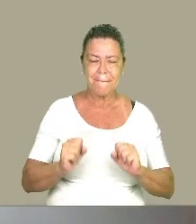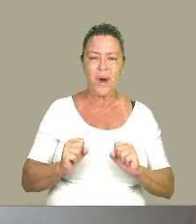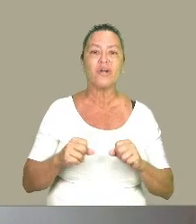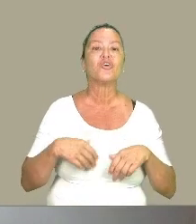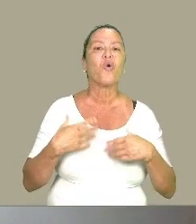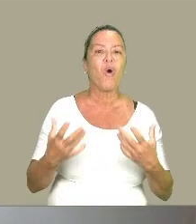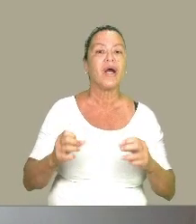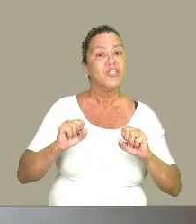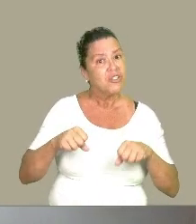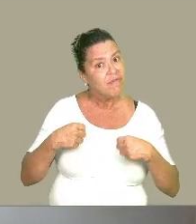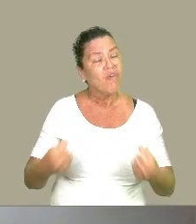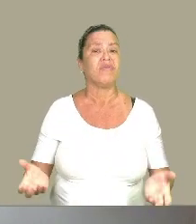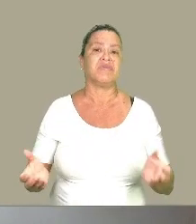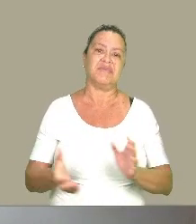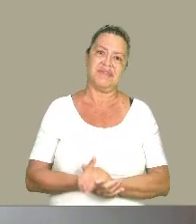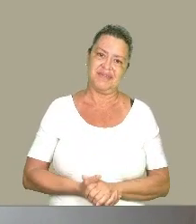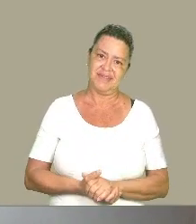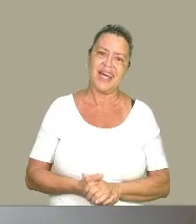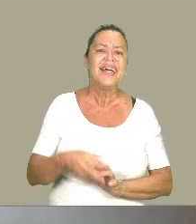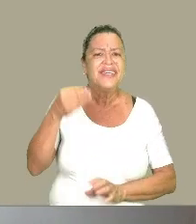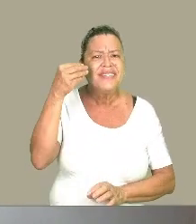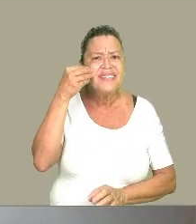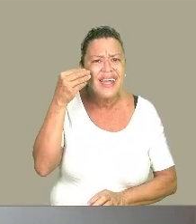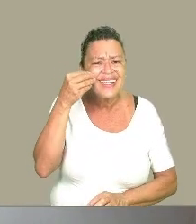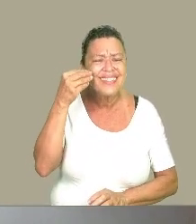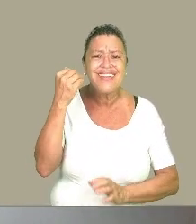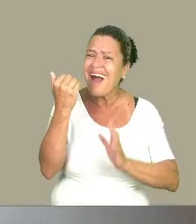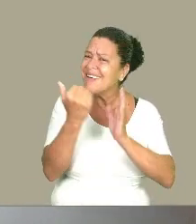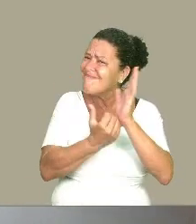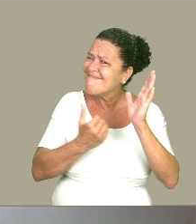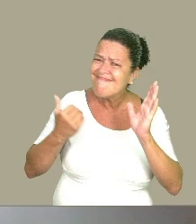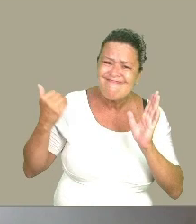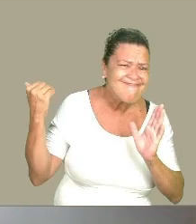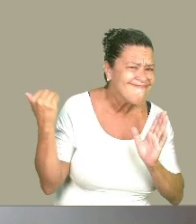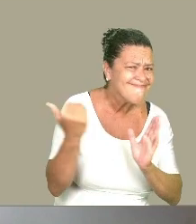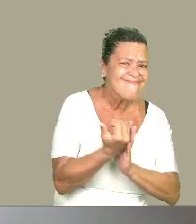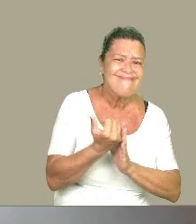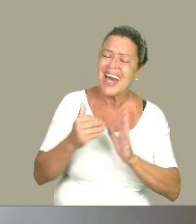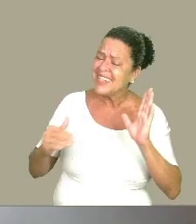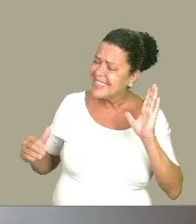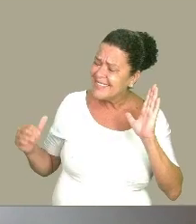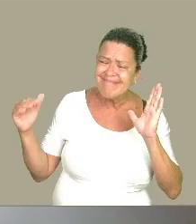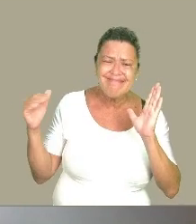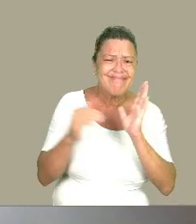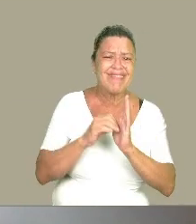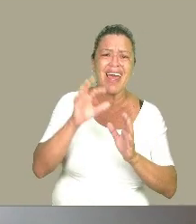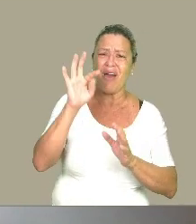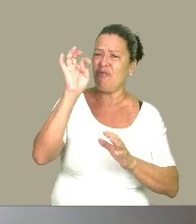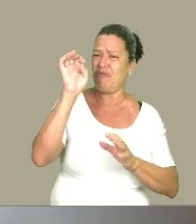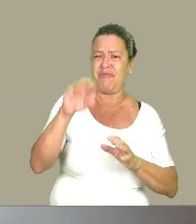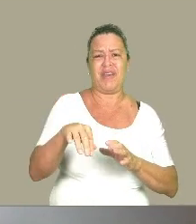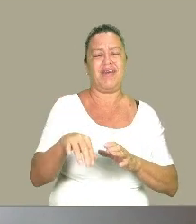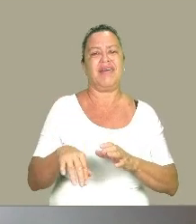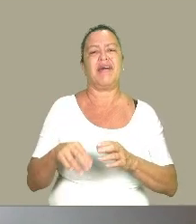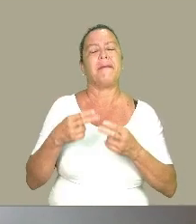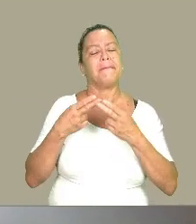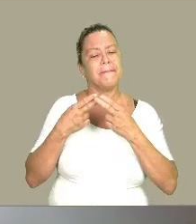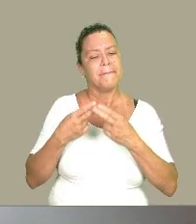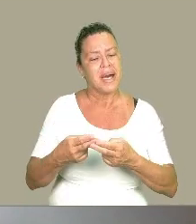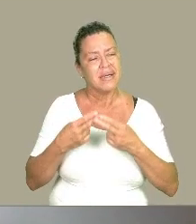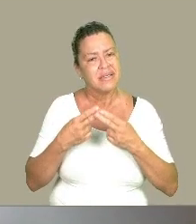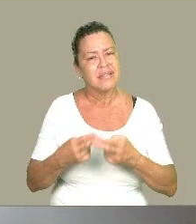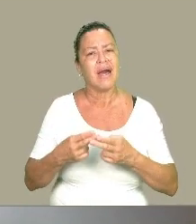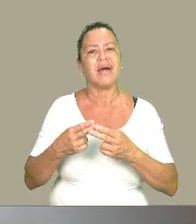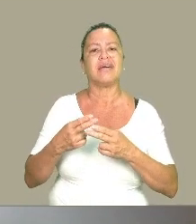de esforço, de tentar ao máximo, de tentar até o final, né? De ser benevolente, de ser